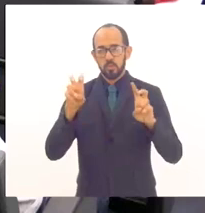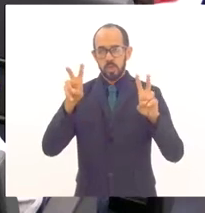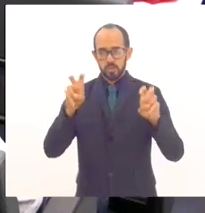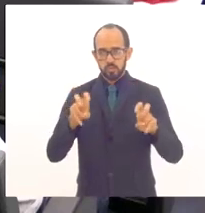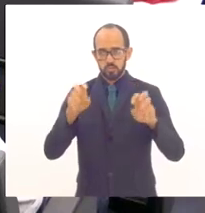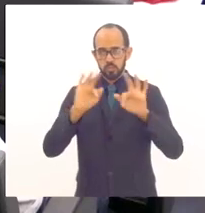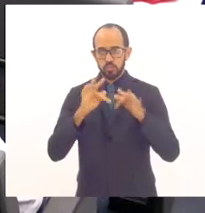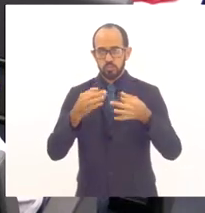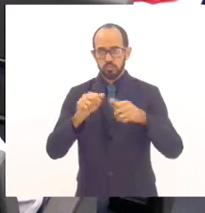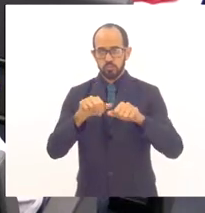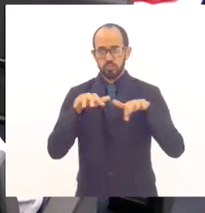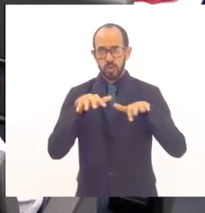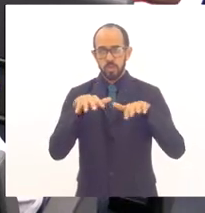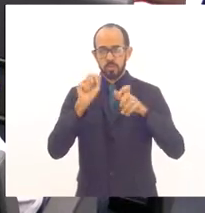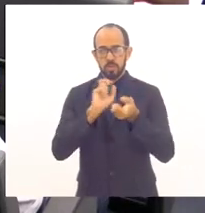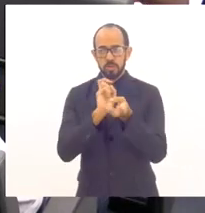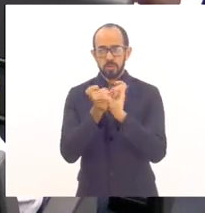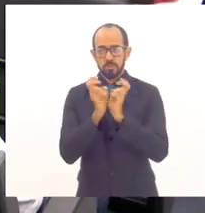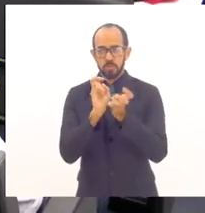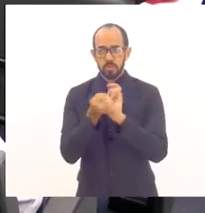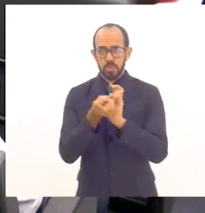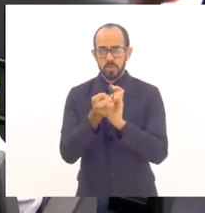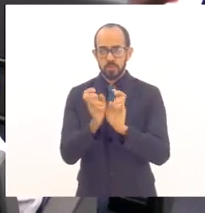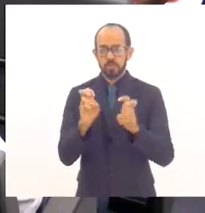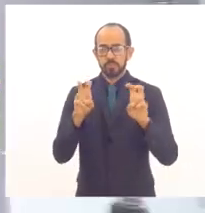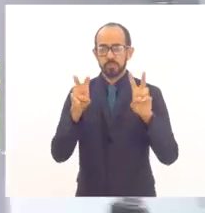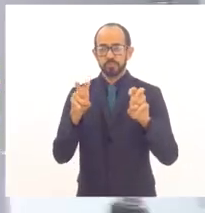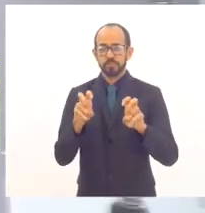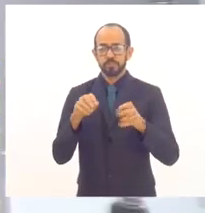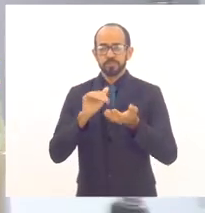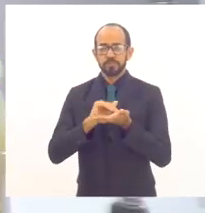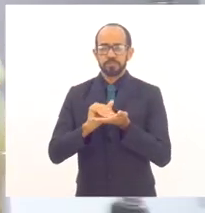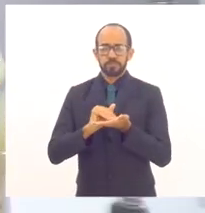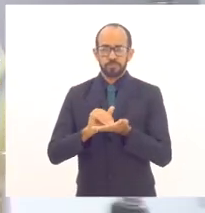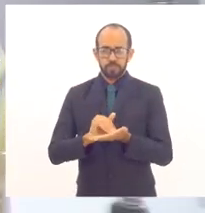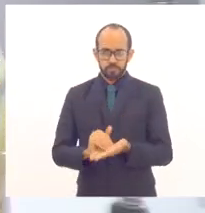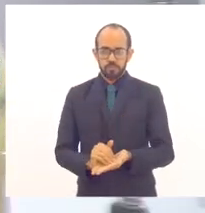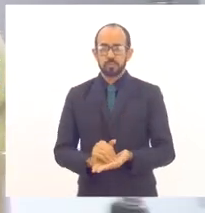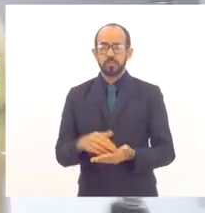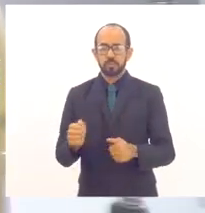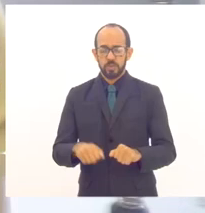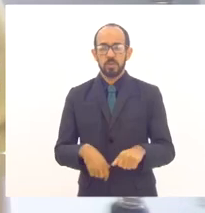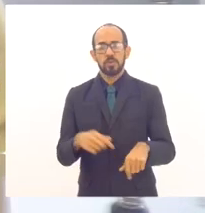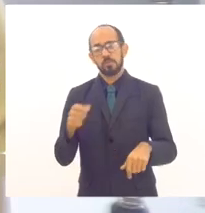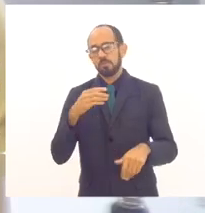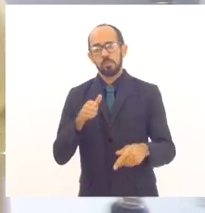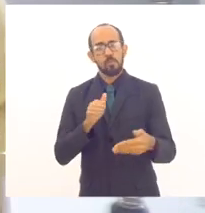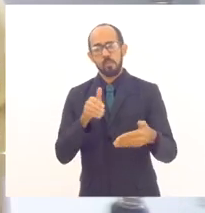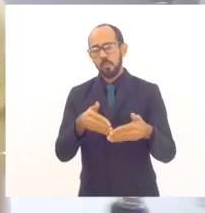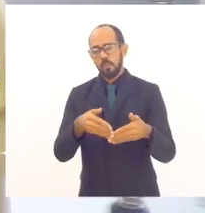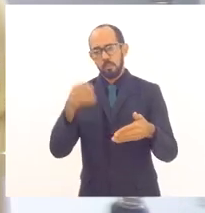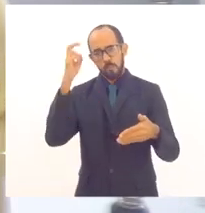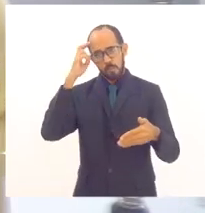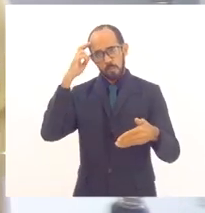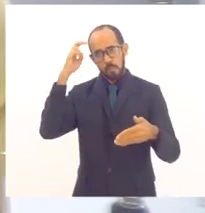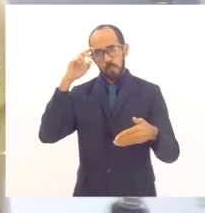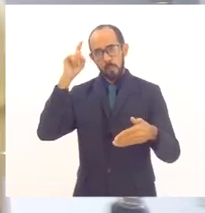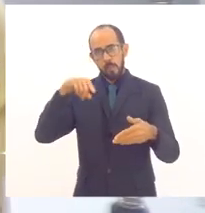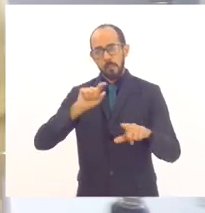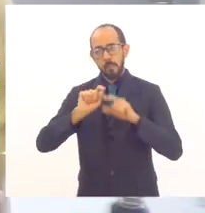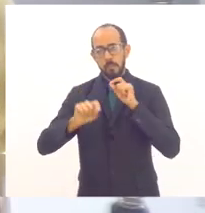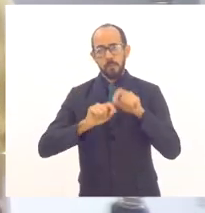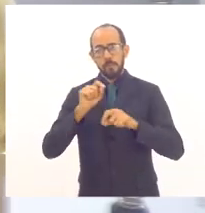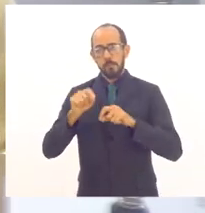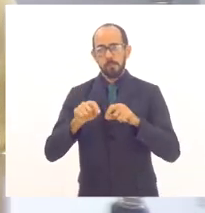fórum da capoeira em relação à secretaria, ao ponto de cultura especificamente, foi, de